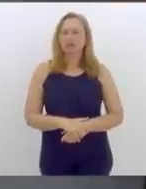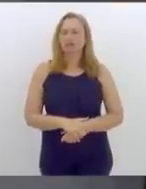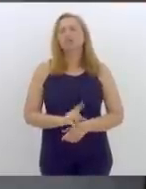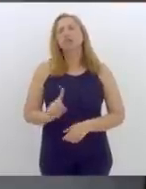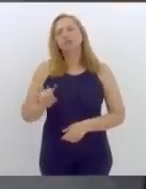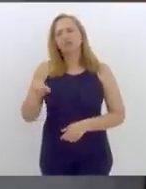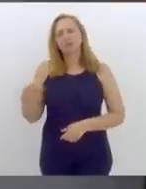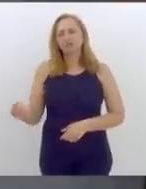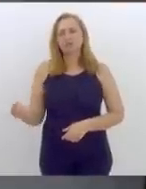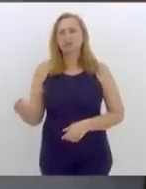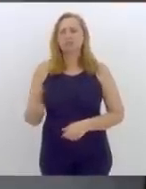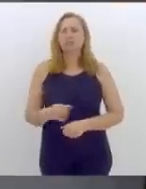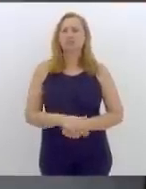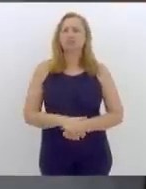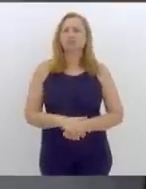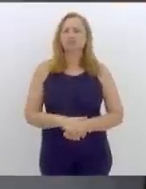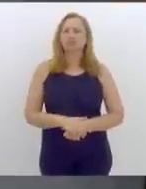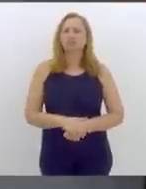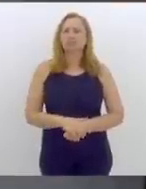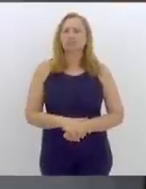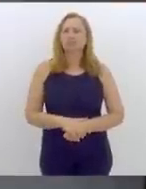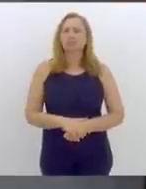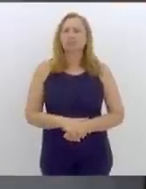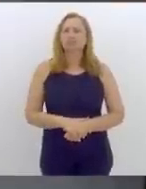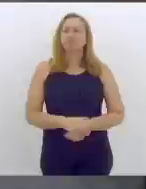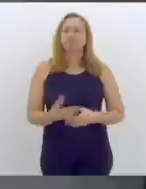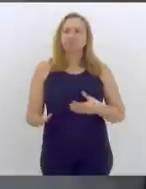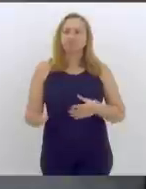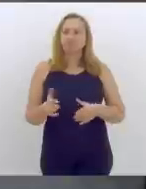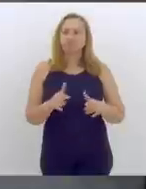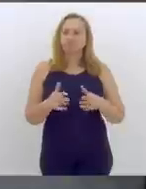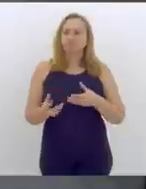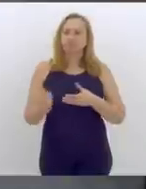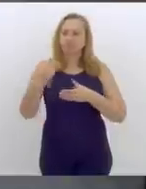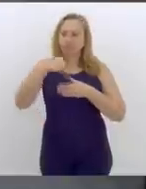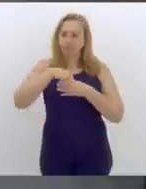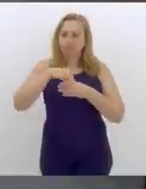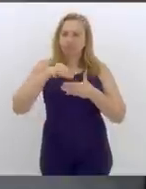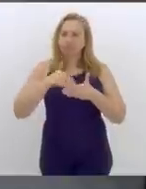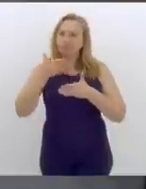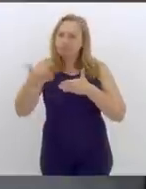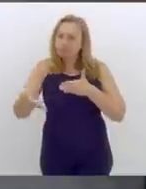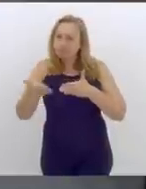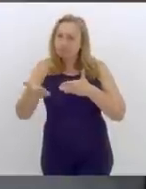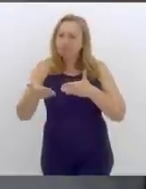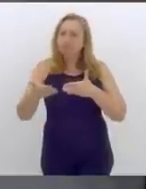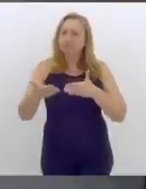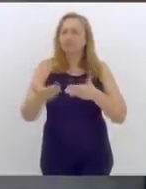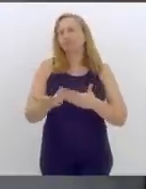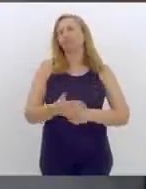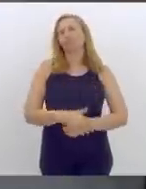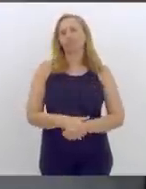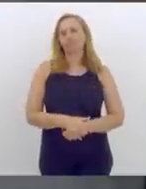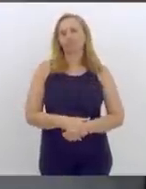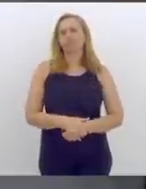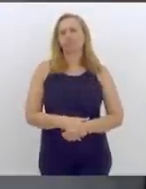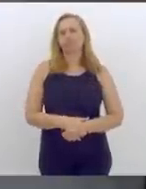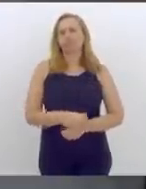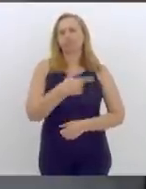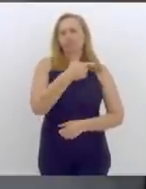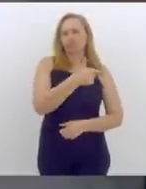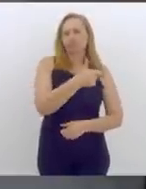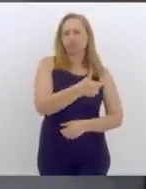teria coberto raiz externo mas primeiro raio seria interno para cobrir as unidades que não suportaram a